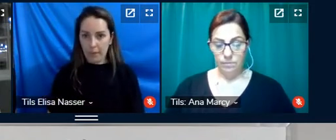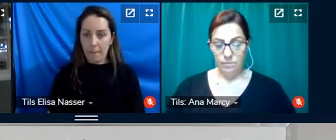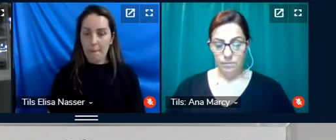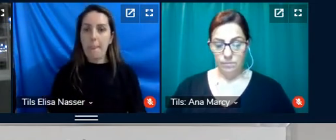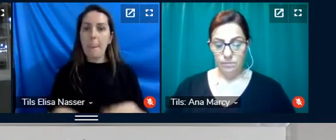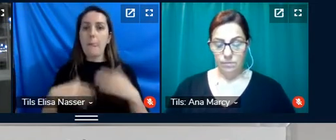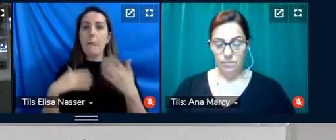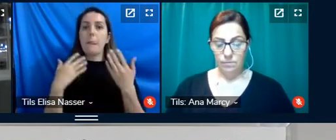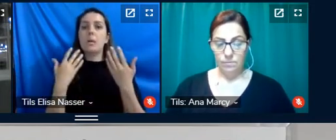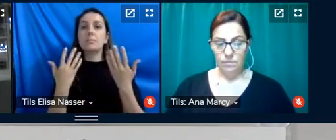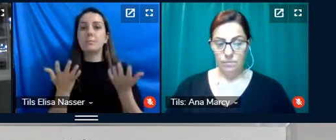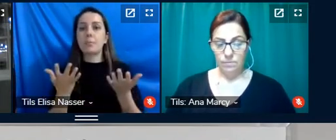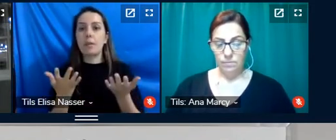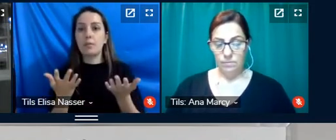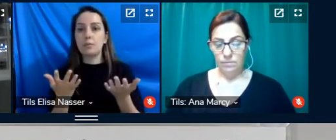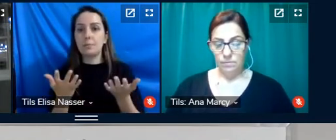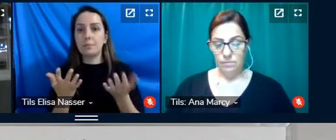Então,